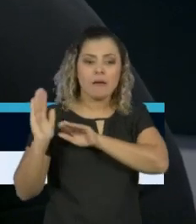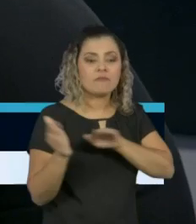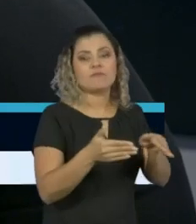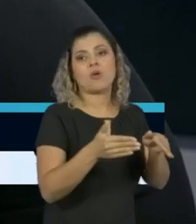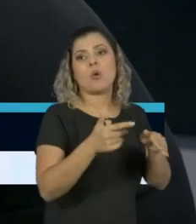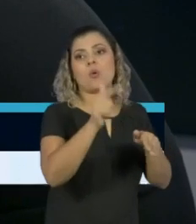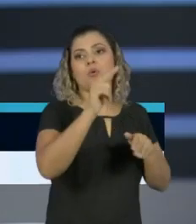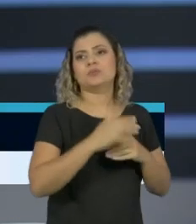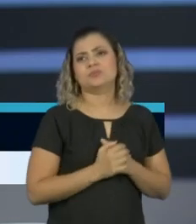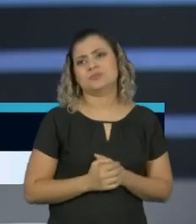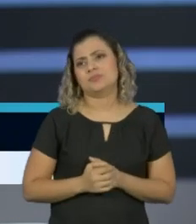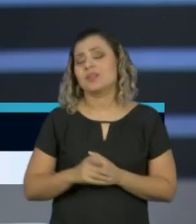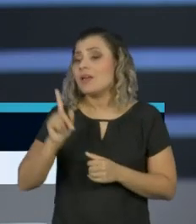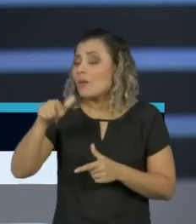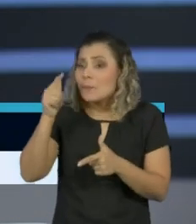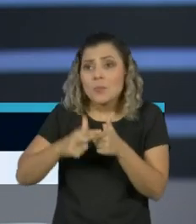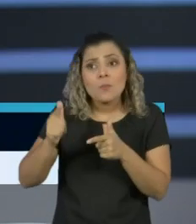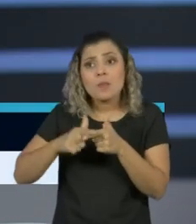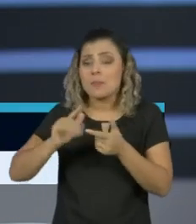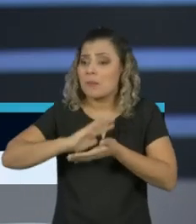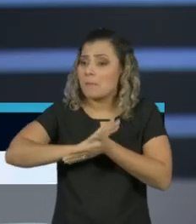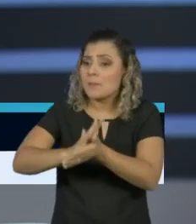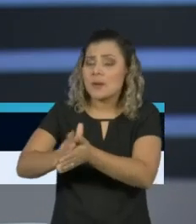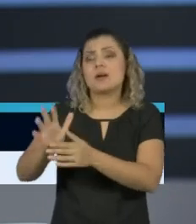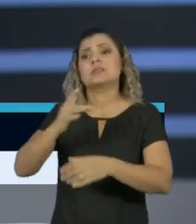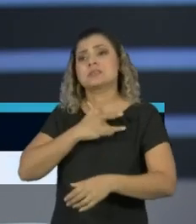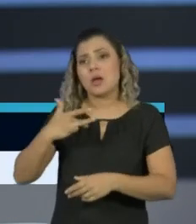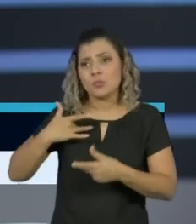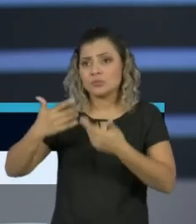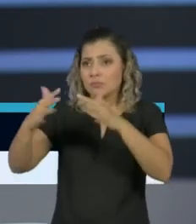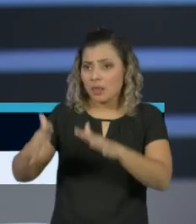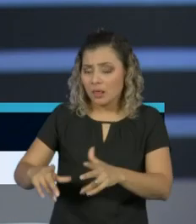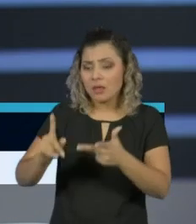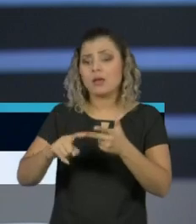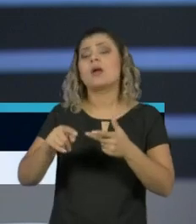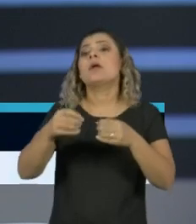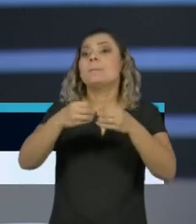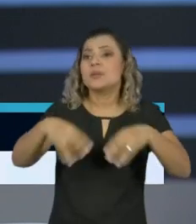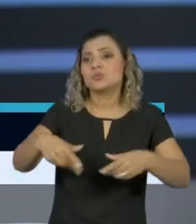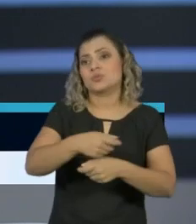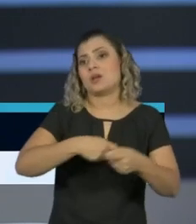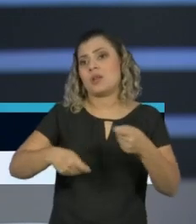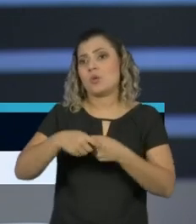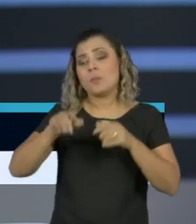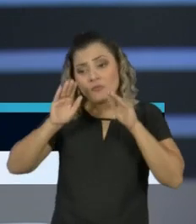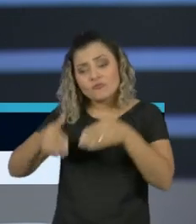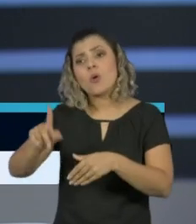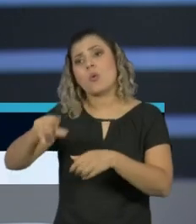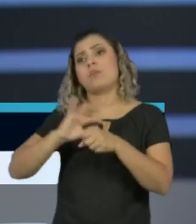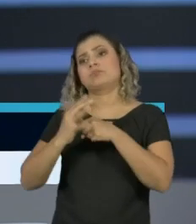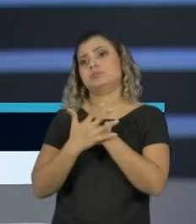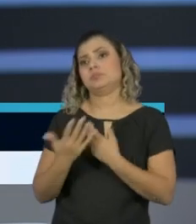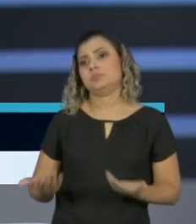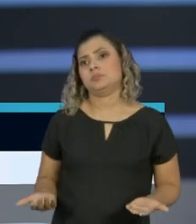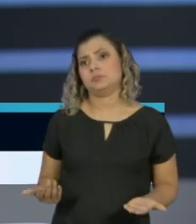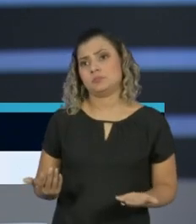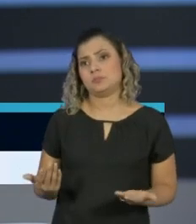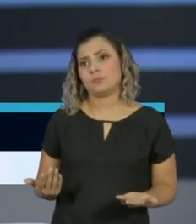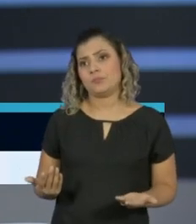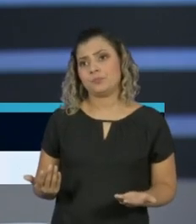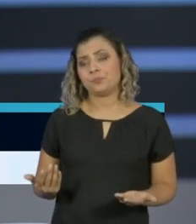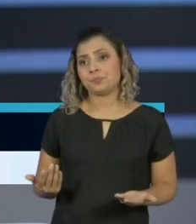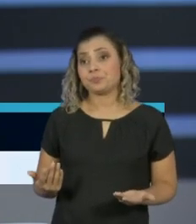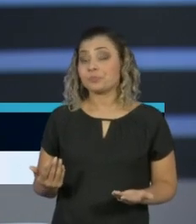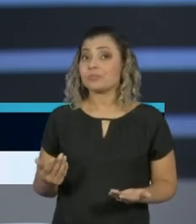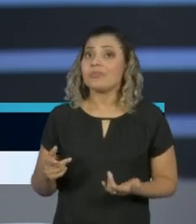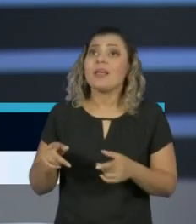que lidar com um problema que tá acabando de um lado a saúde dos brasileiros e clicando economia do país se